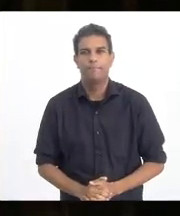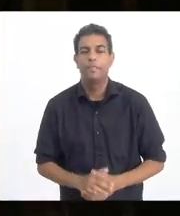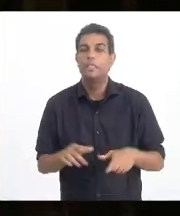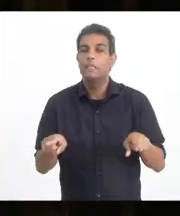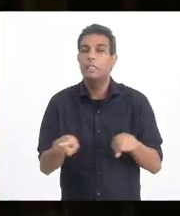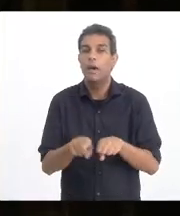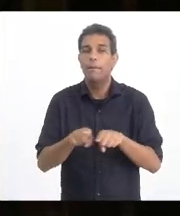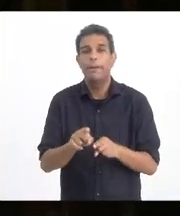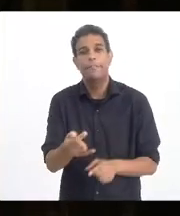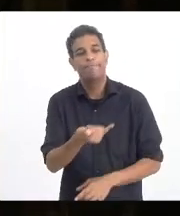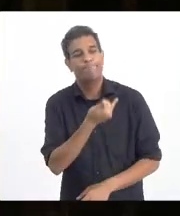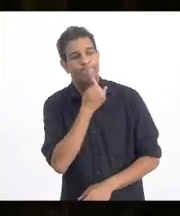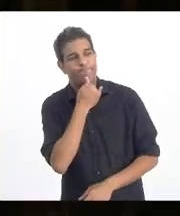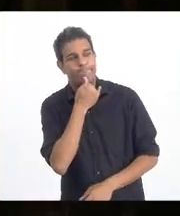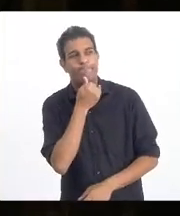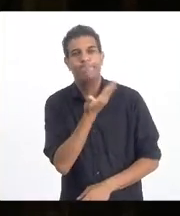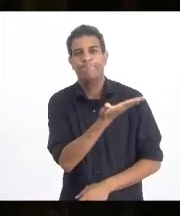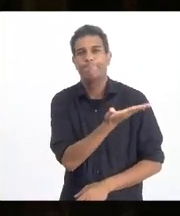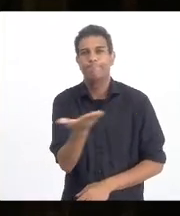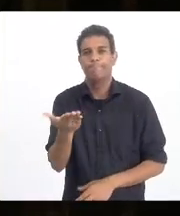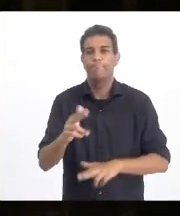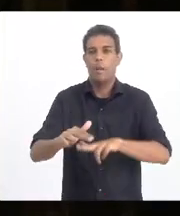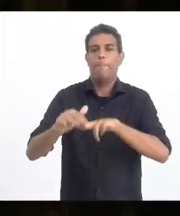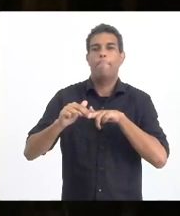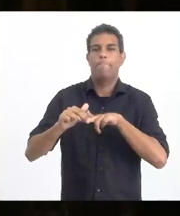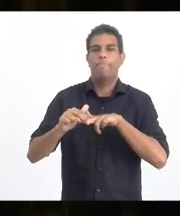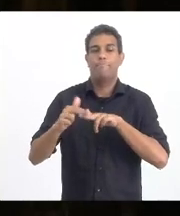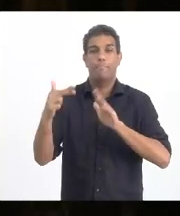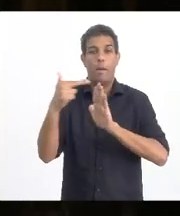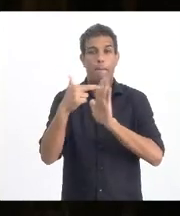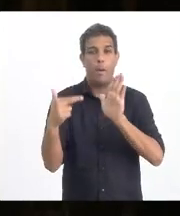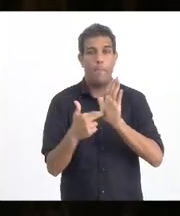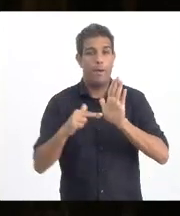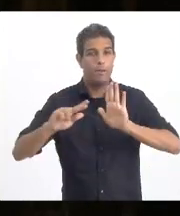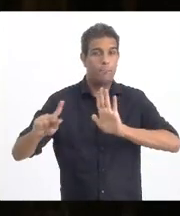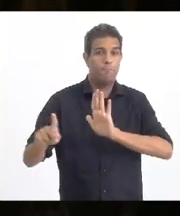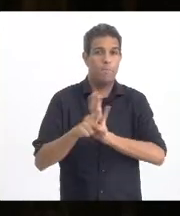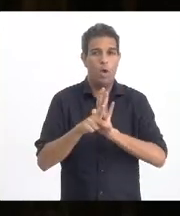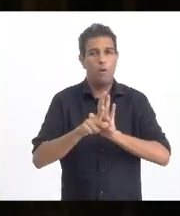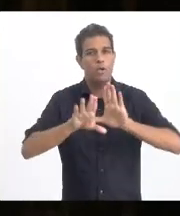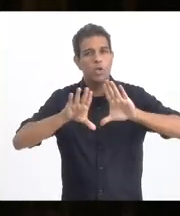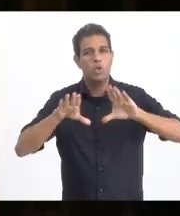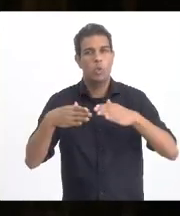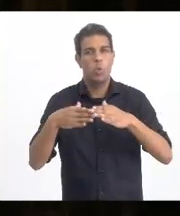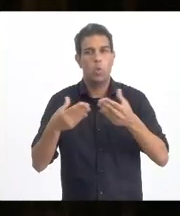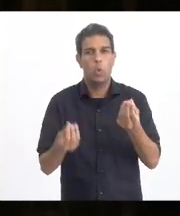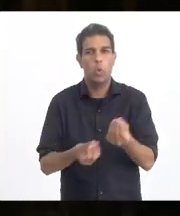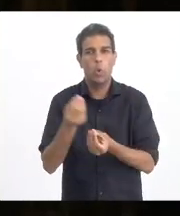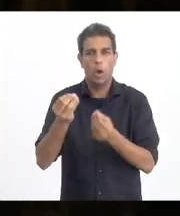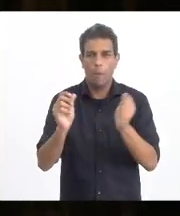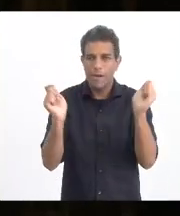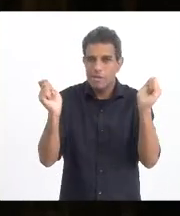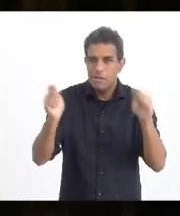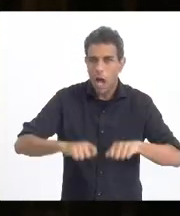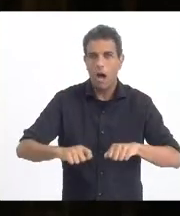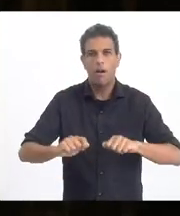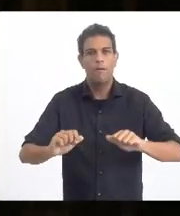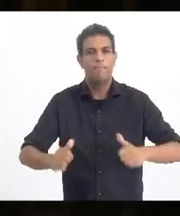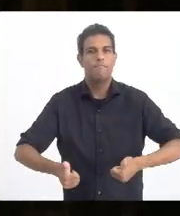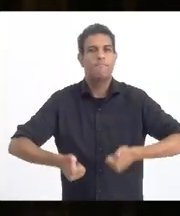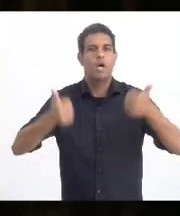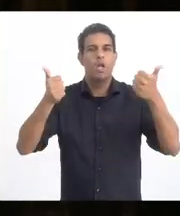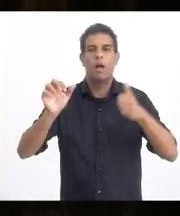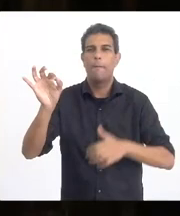E, infelizmente, em virtude do regime de recuperação fiscal, não nos foi permitido melhorar